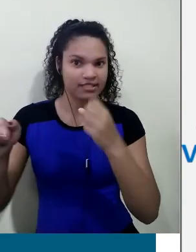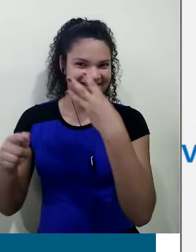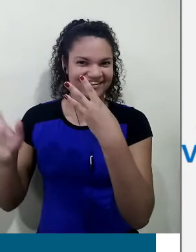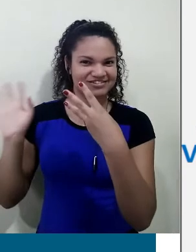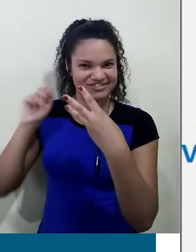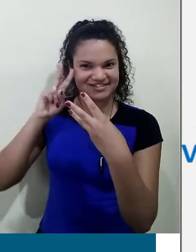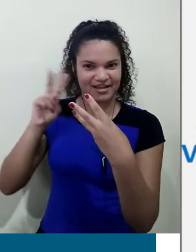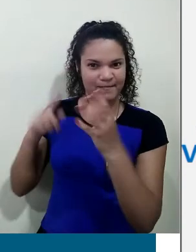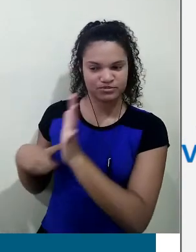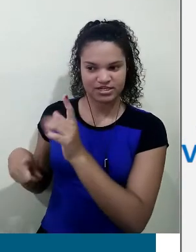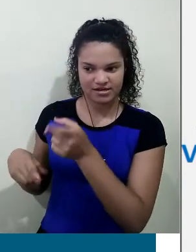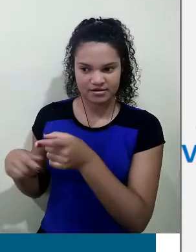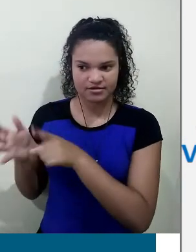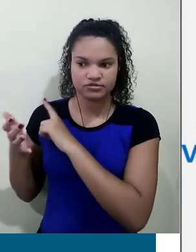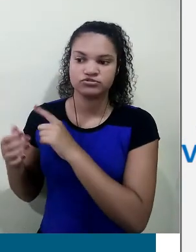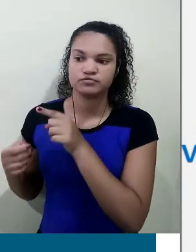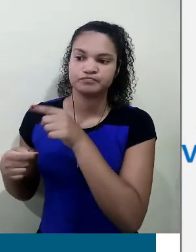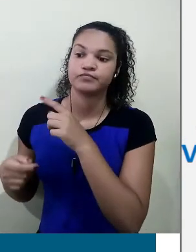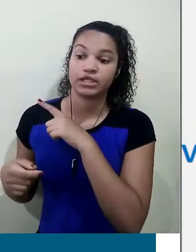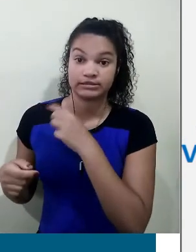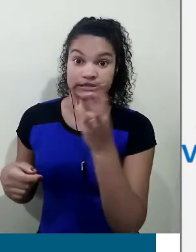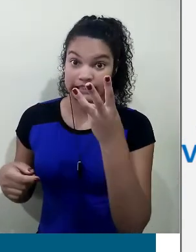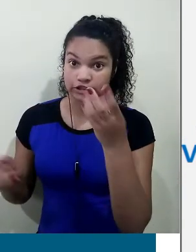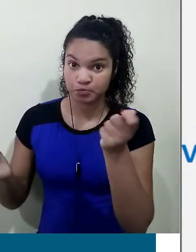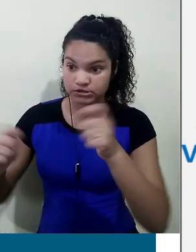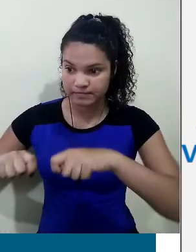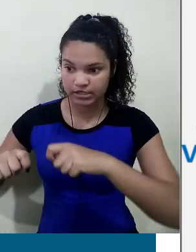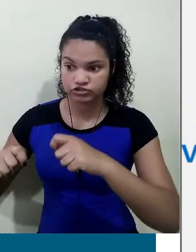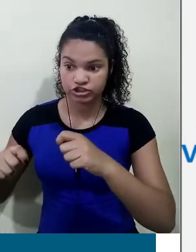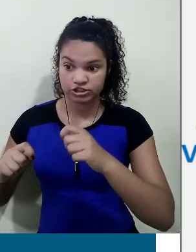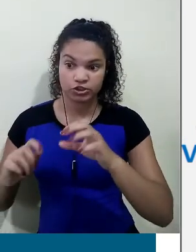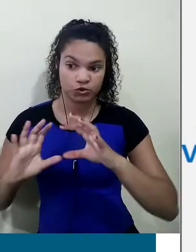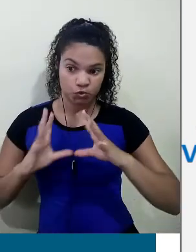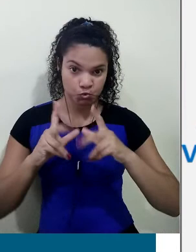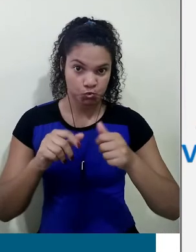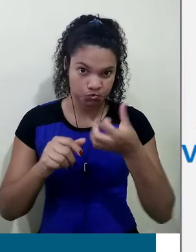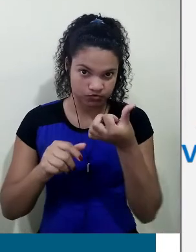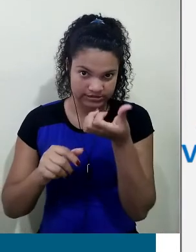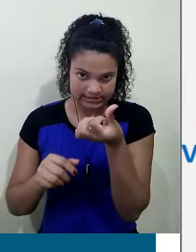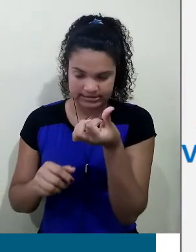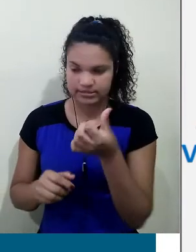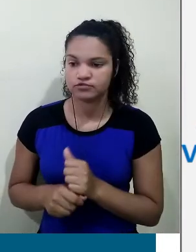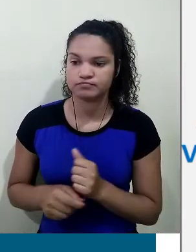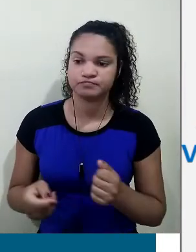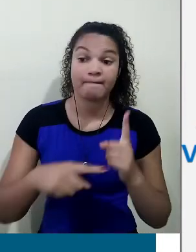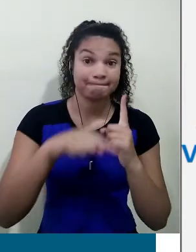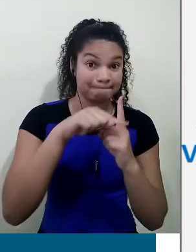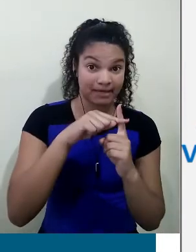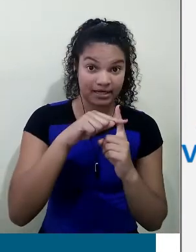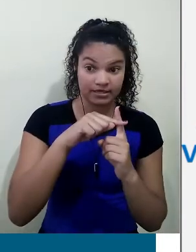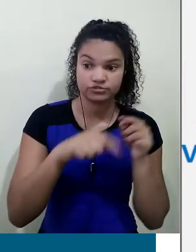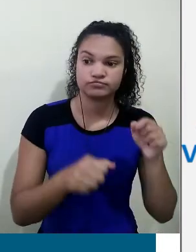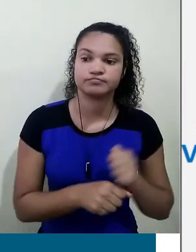esses 3 indivíduos. Então, eu tenho 3 casos em 16 casos possíveis, mais